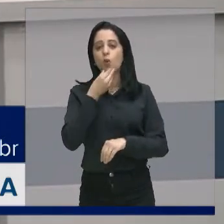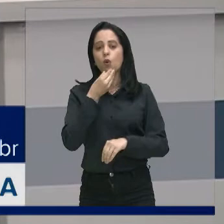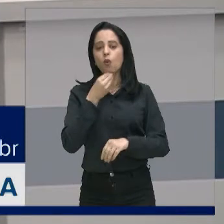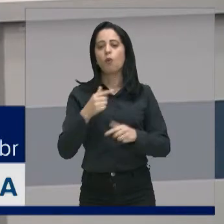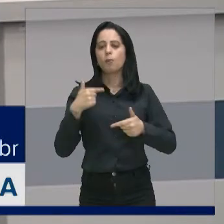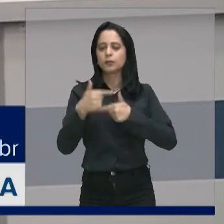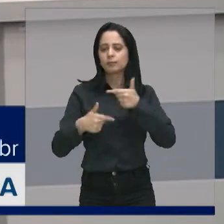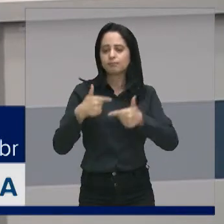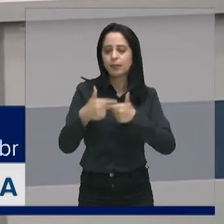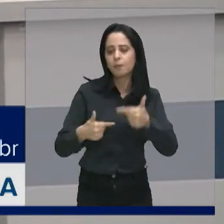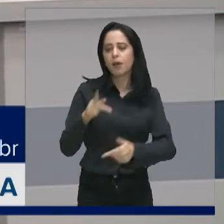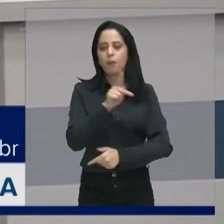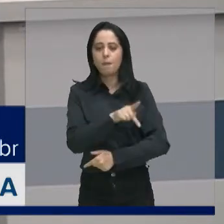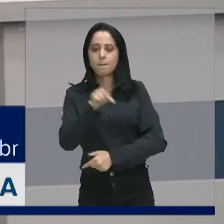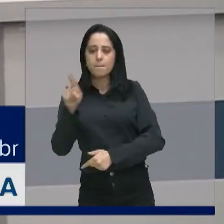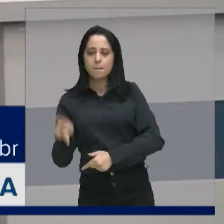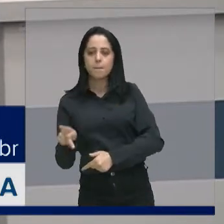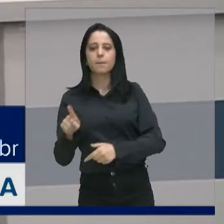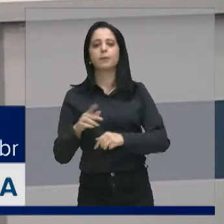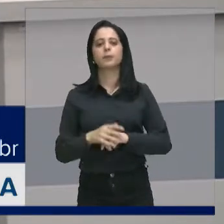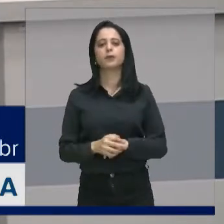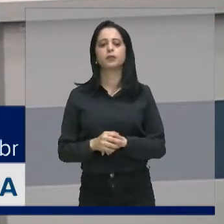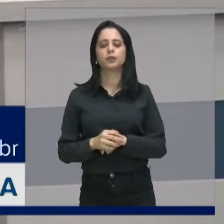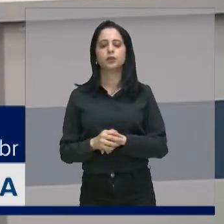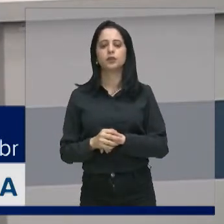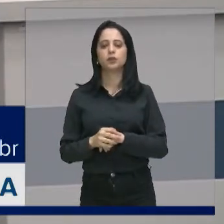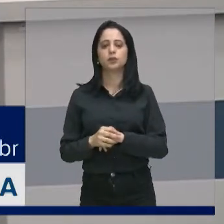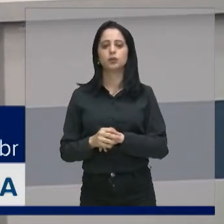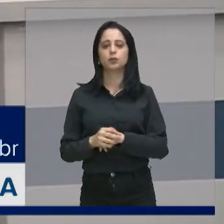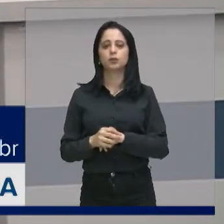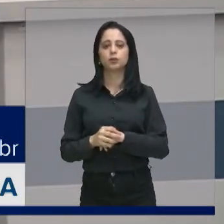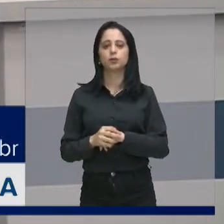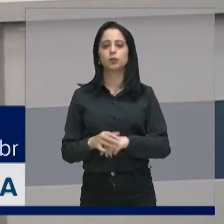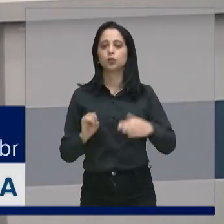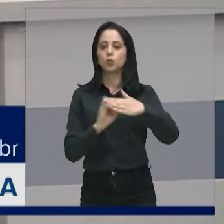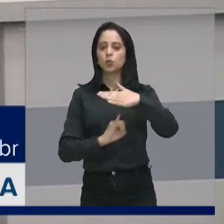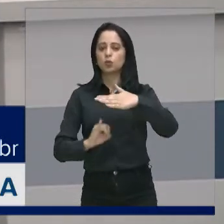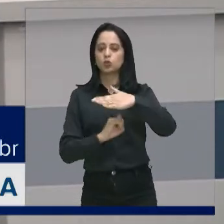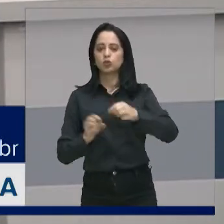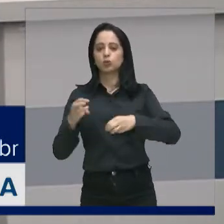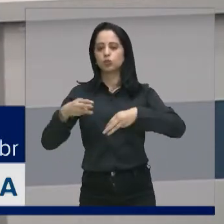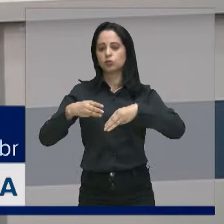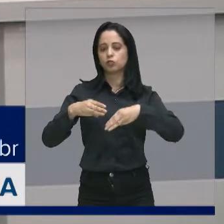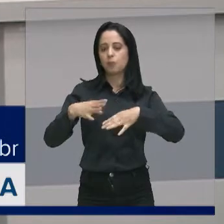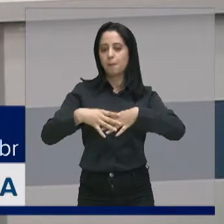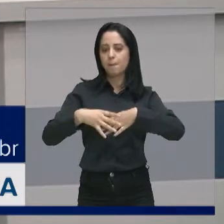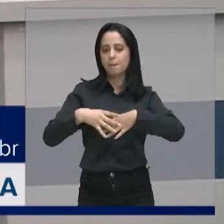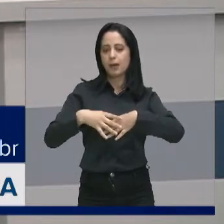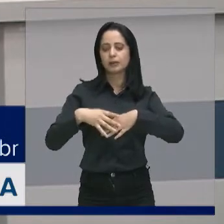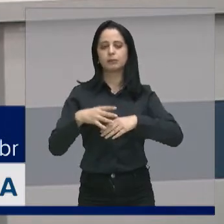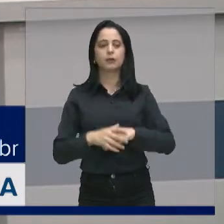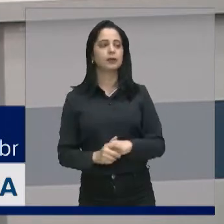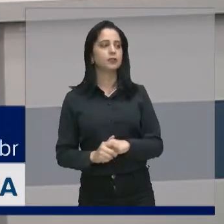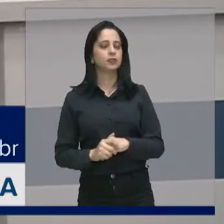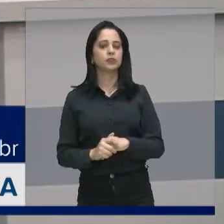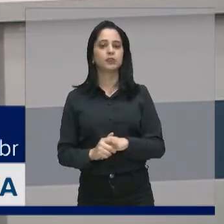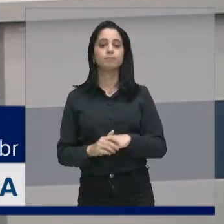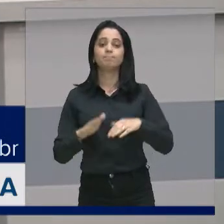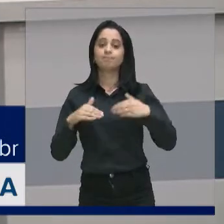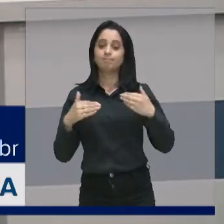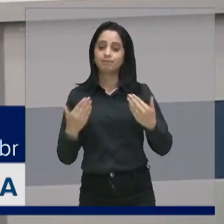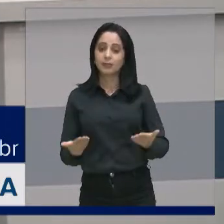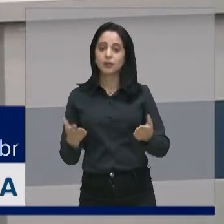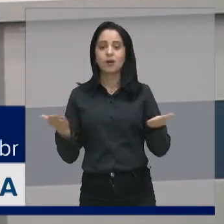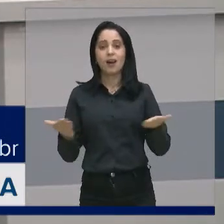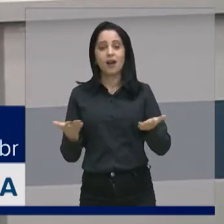como professor associado do Instituto de Matemática e Estatística. Perde a ciência e a